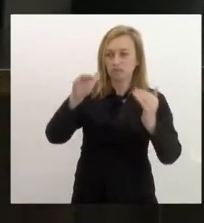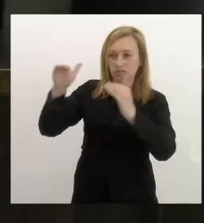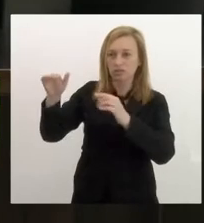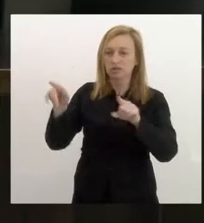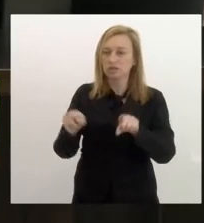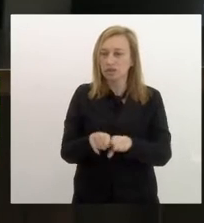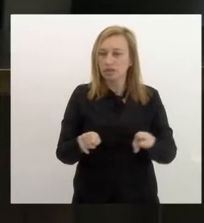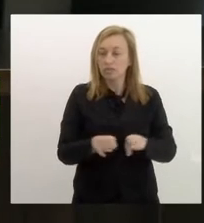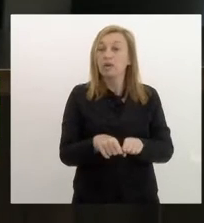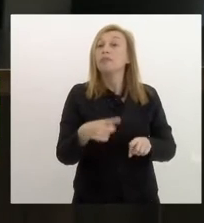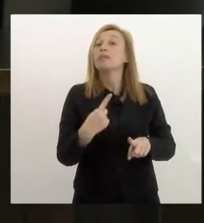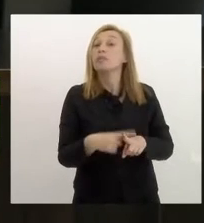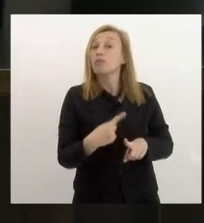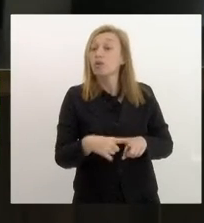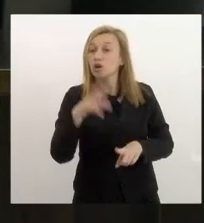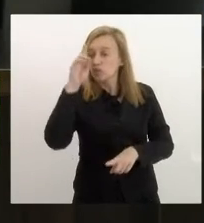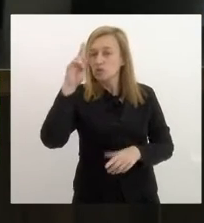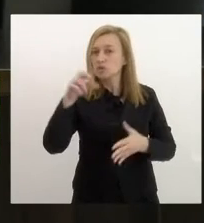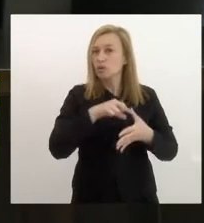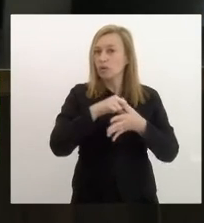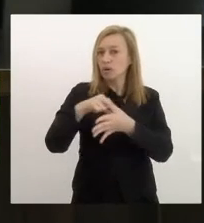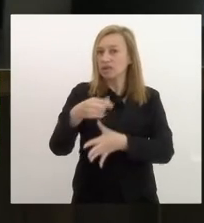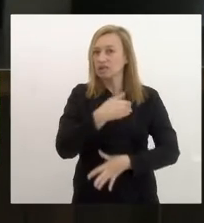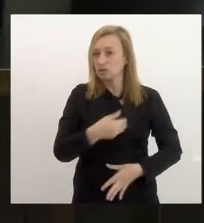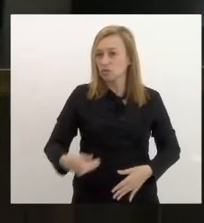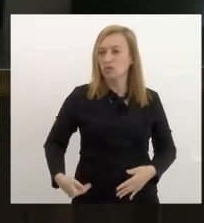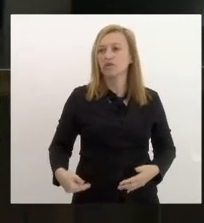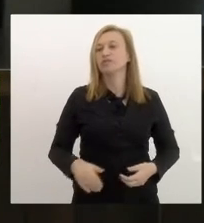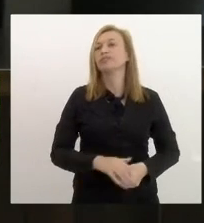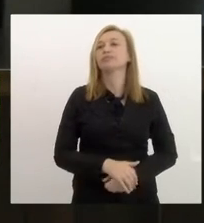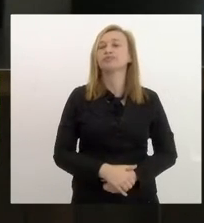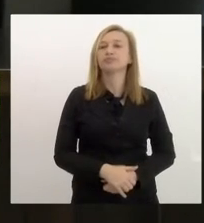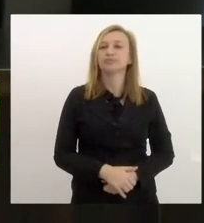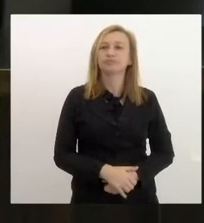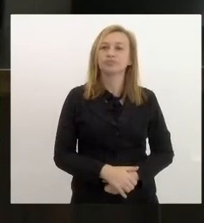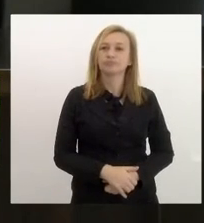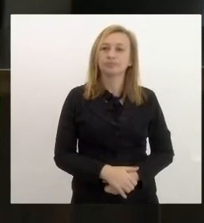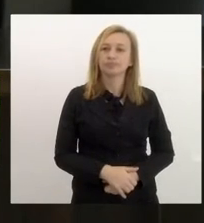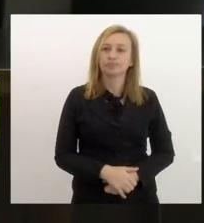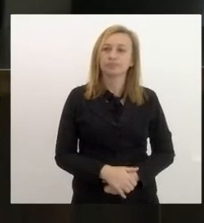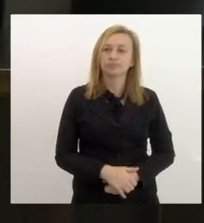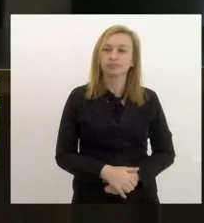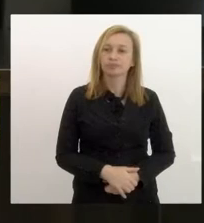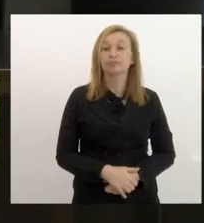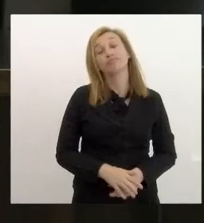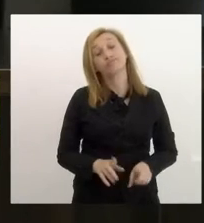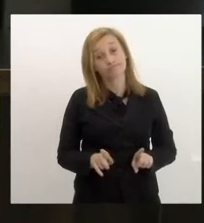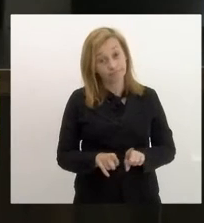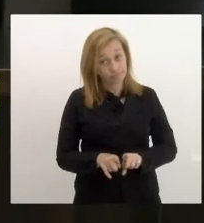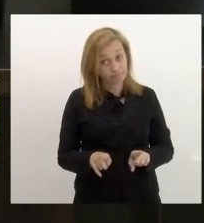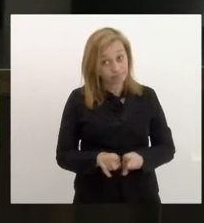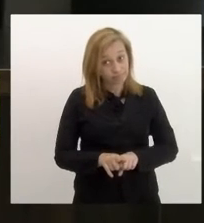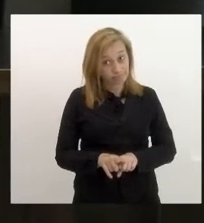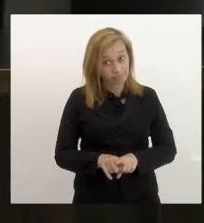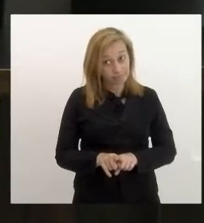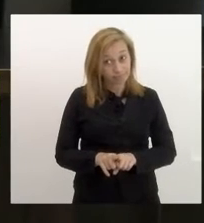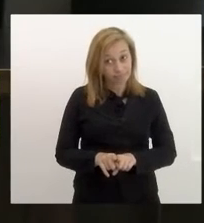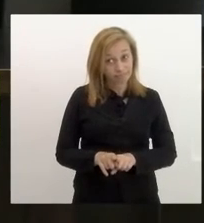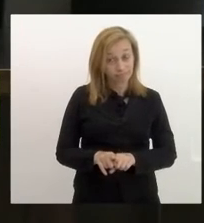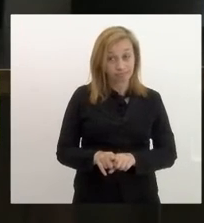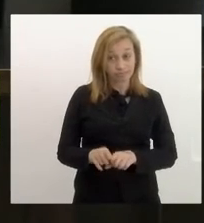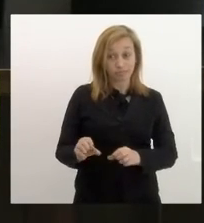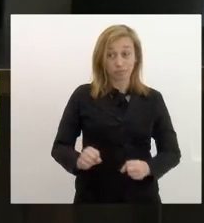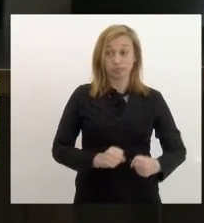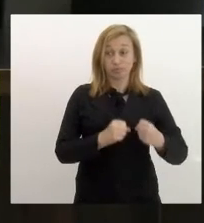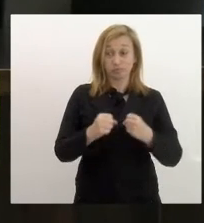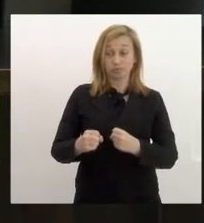porque o sol líder do governo e além do mais é o poderoso